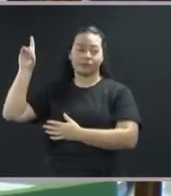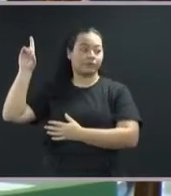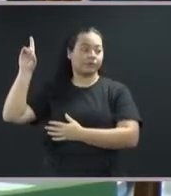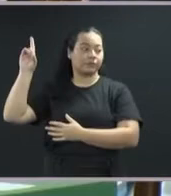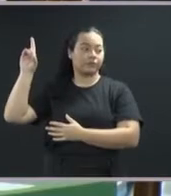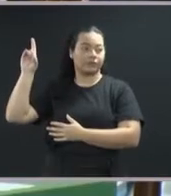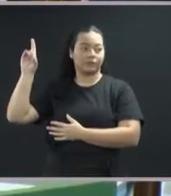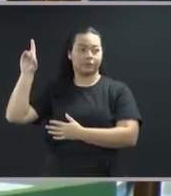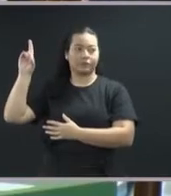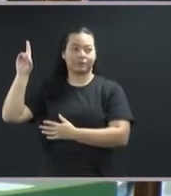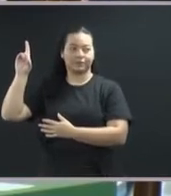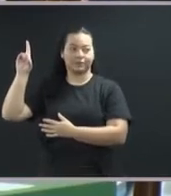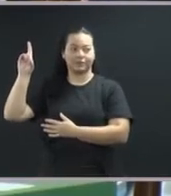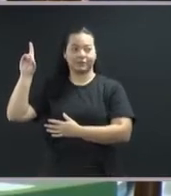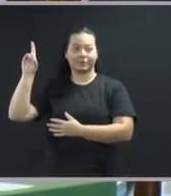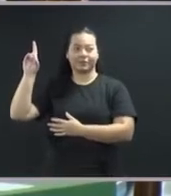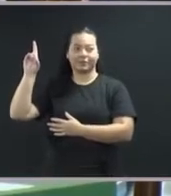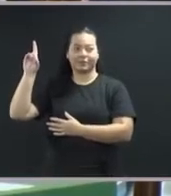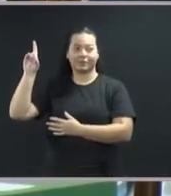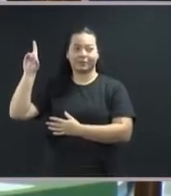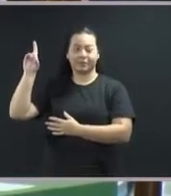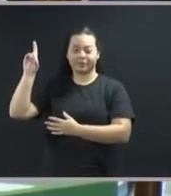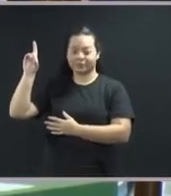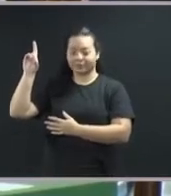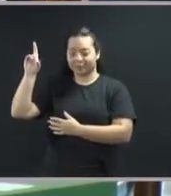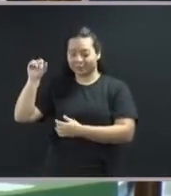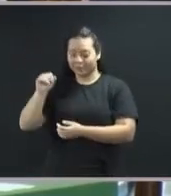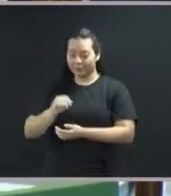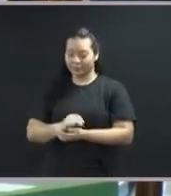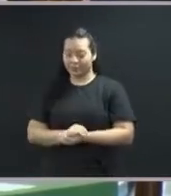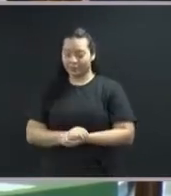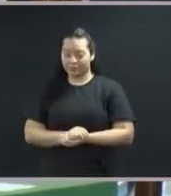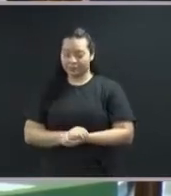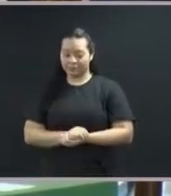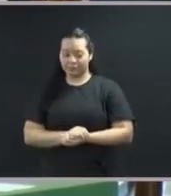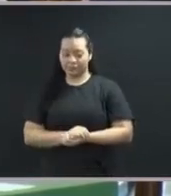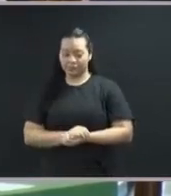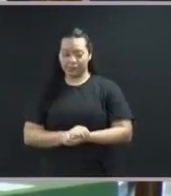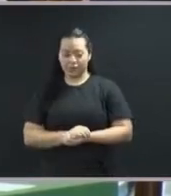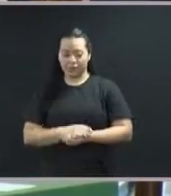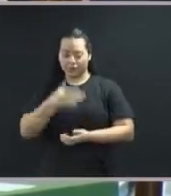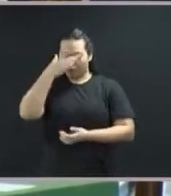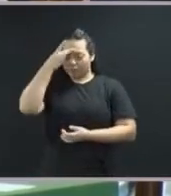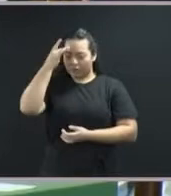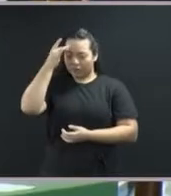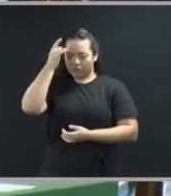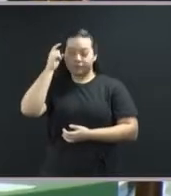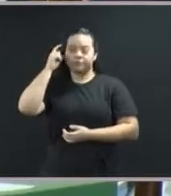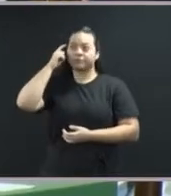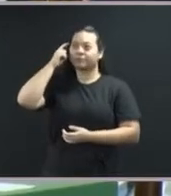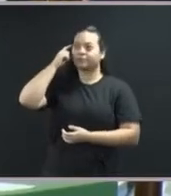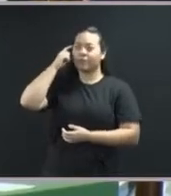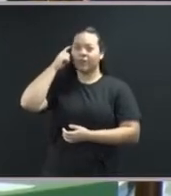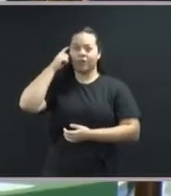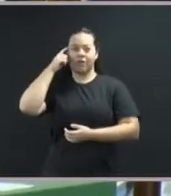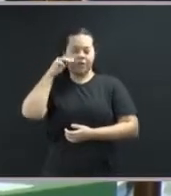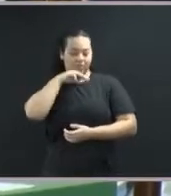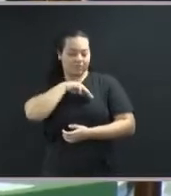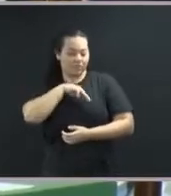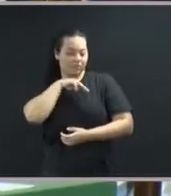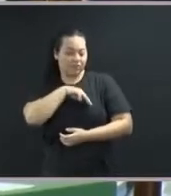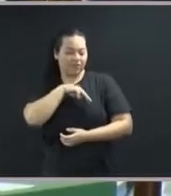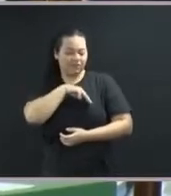para ir ao campo missionário, alguns irmãos têm a impressão de que eu não estou fazendo